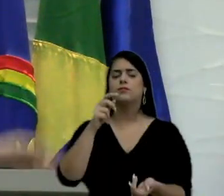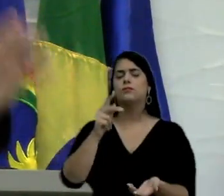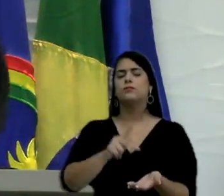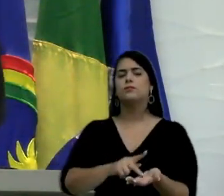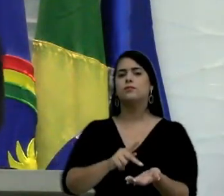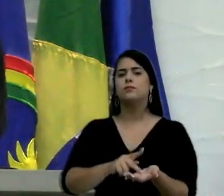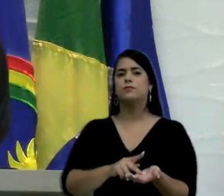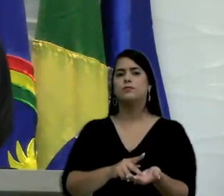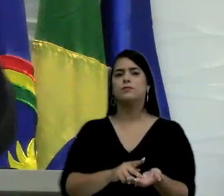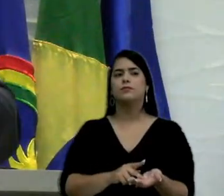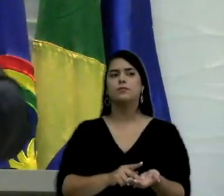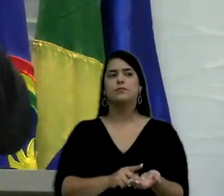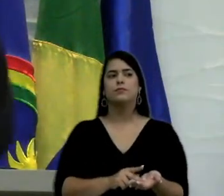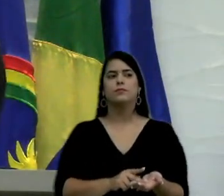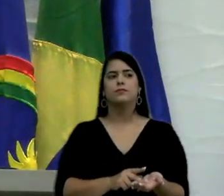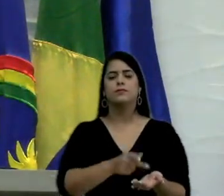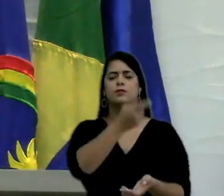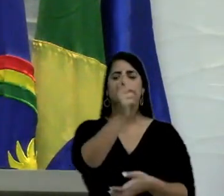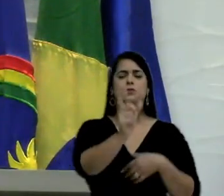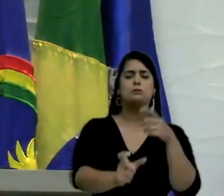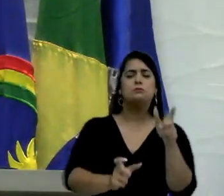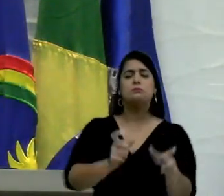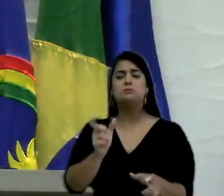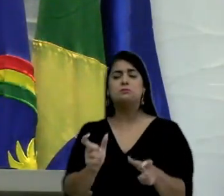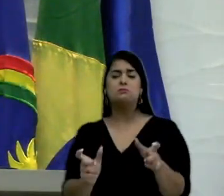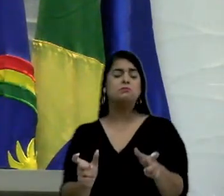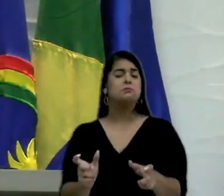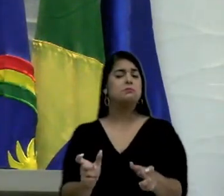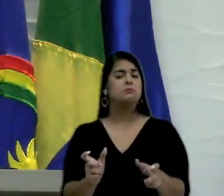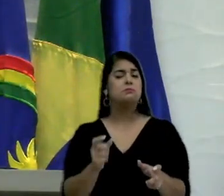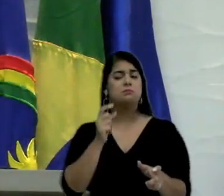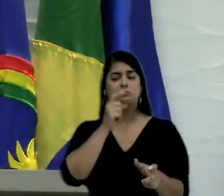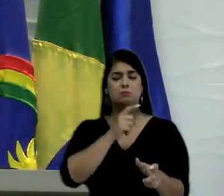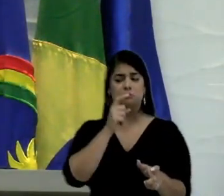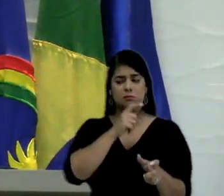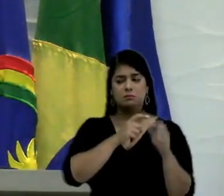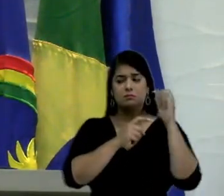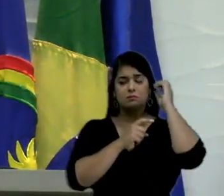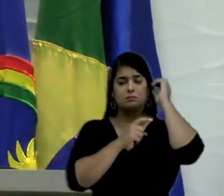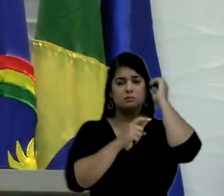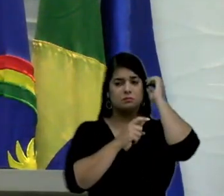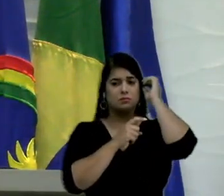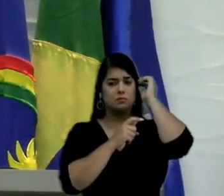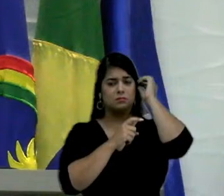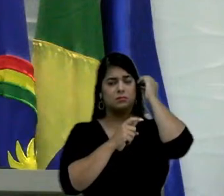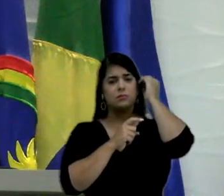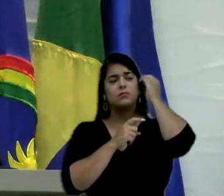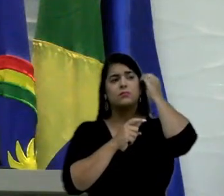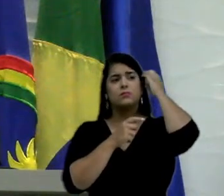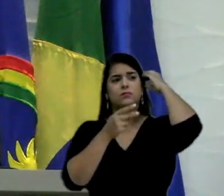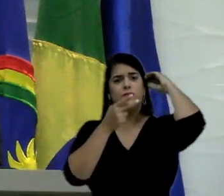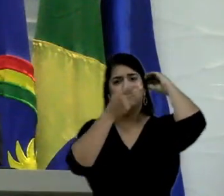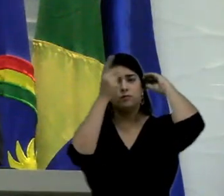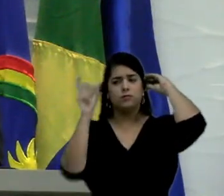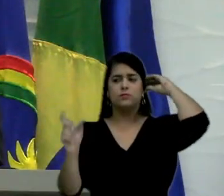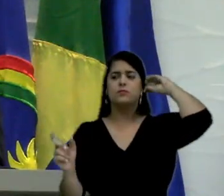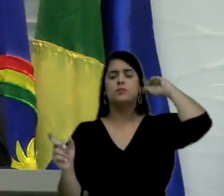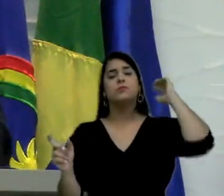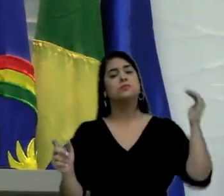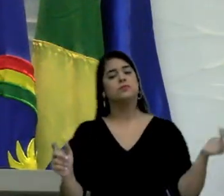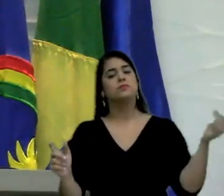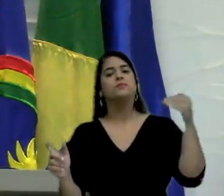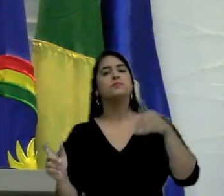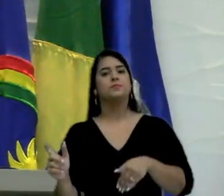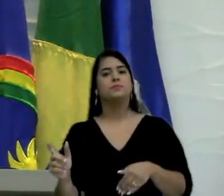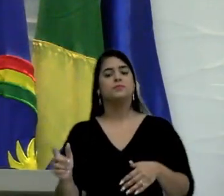algumas pessoas que são entusiastas do chamado ele vem aí o que